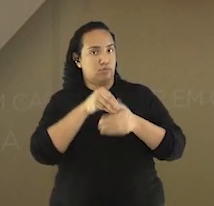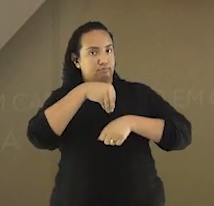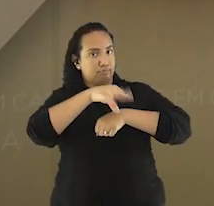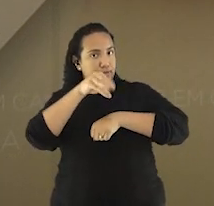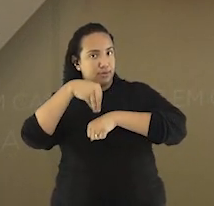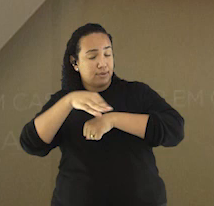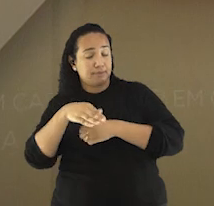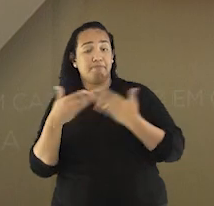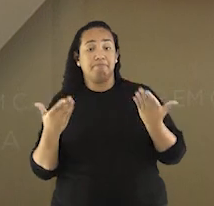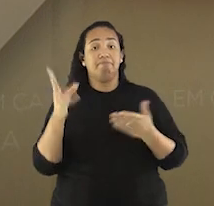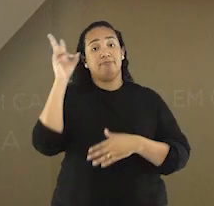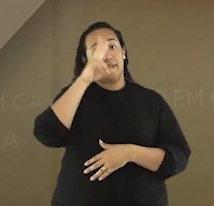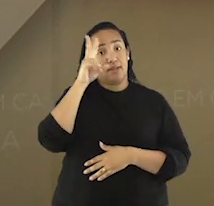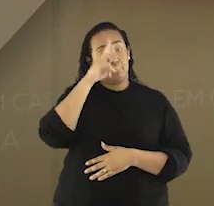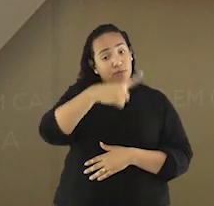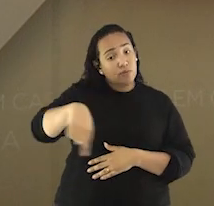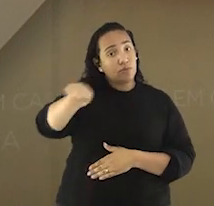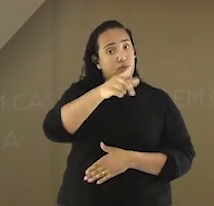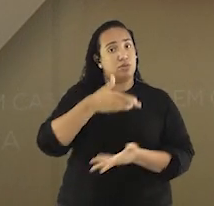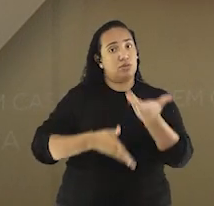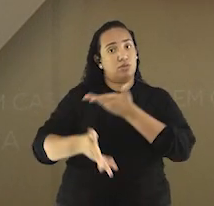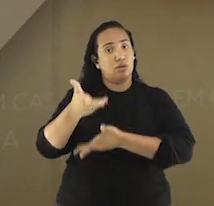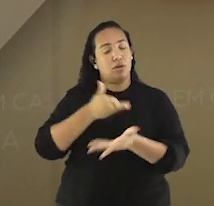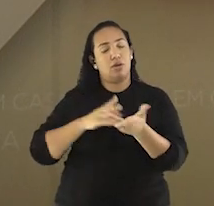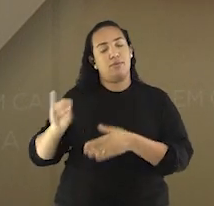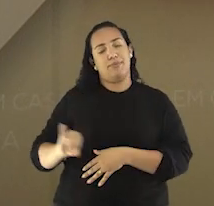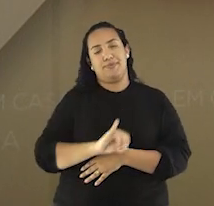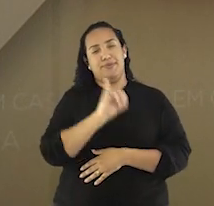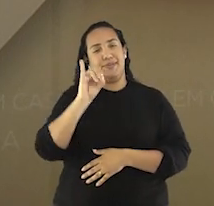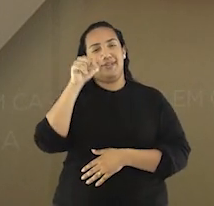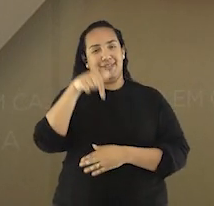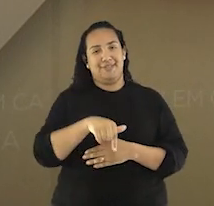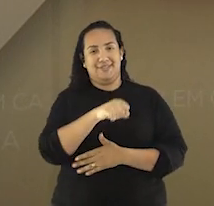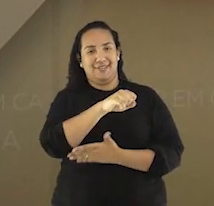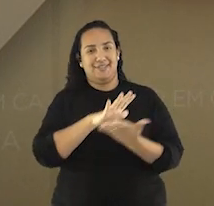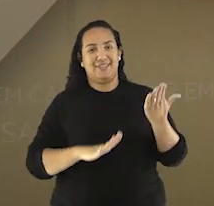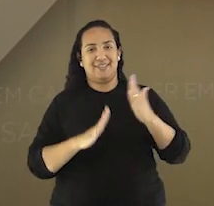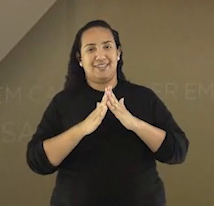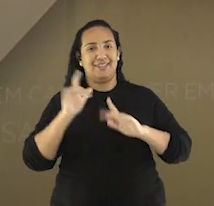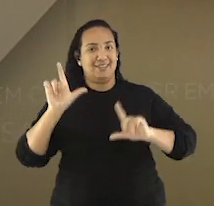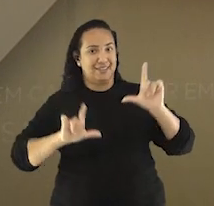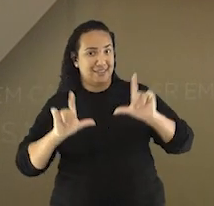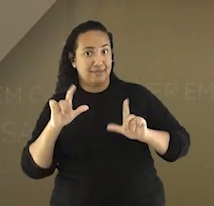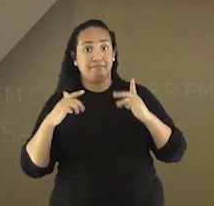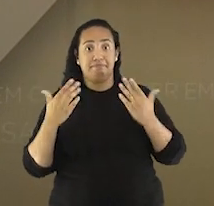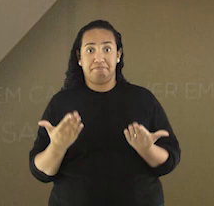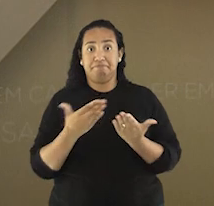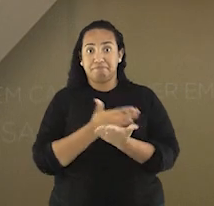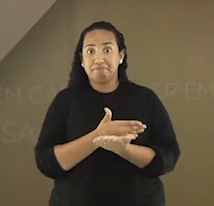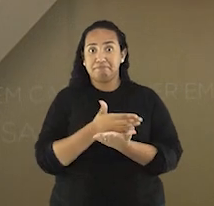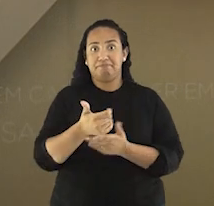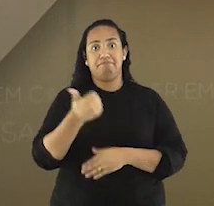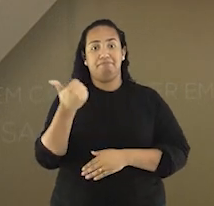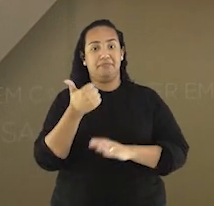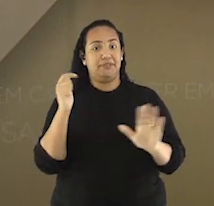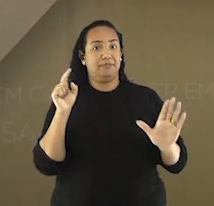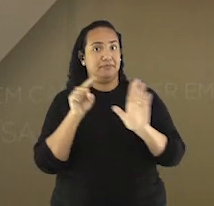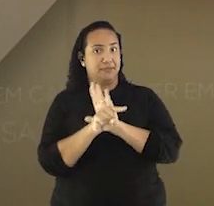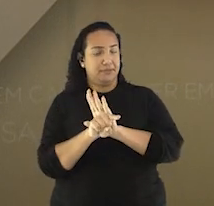sua participação é muito importante para nós aqui do Dever em Casa na TV. Vamos então para a nossa primeira